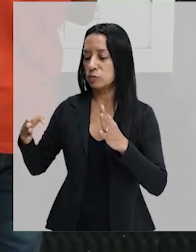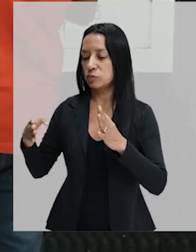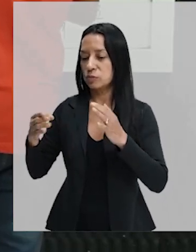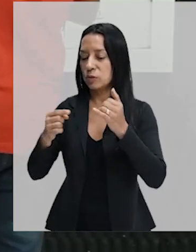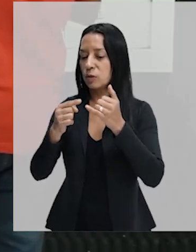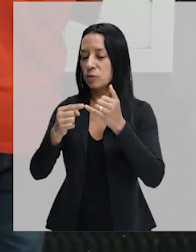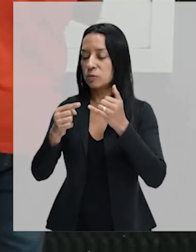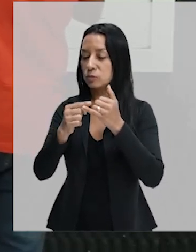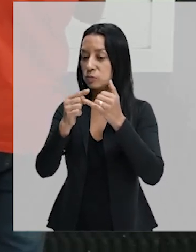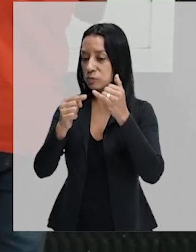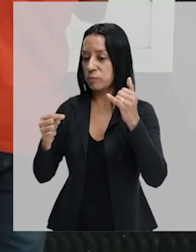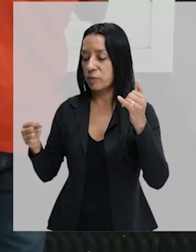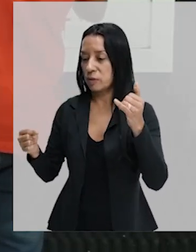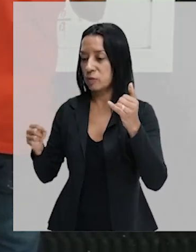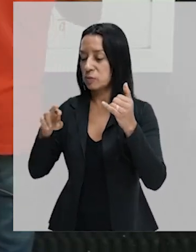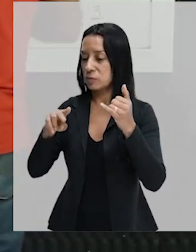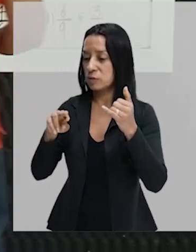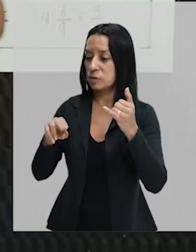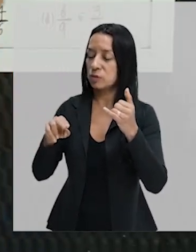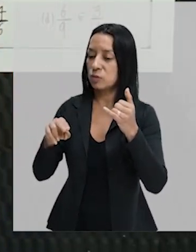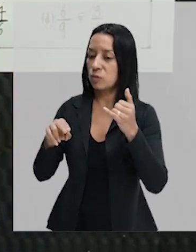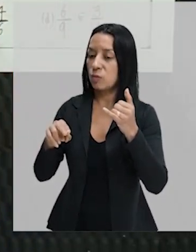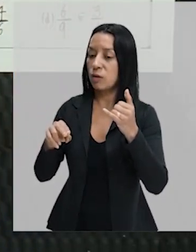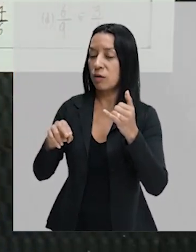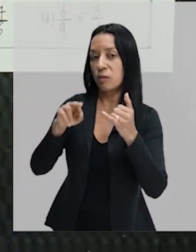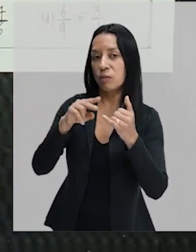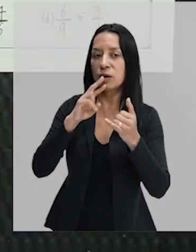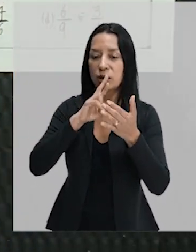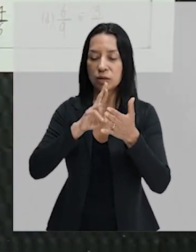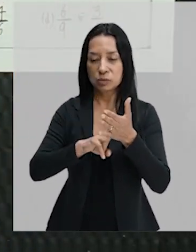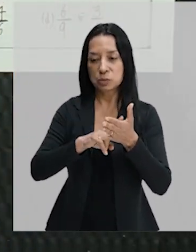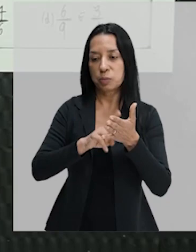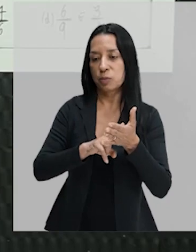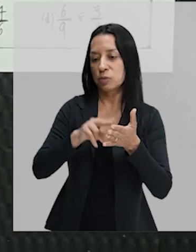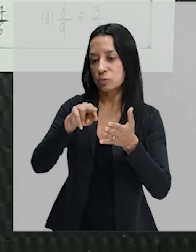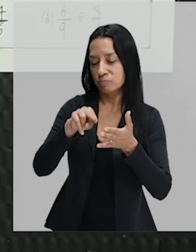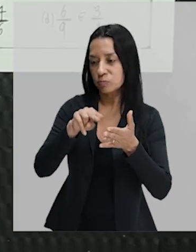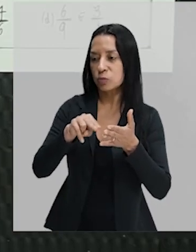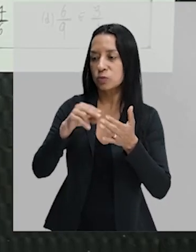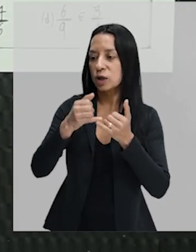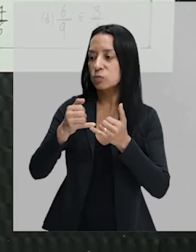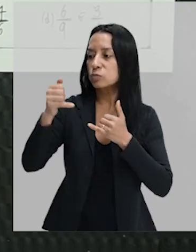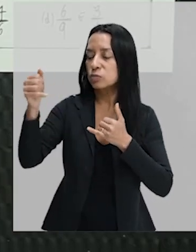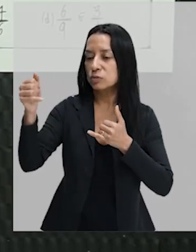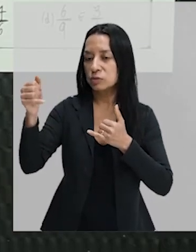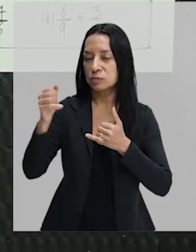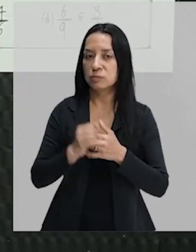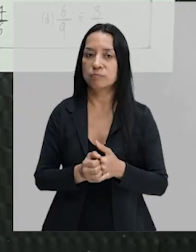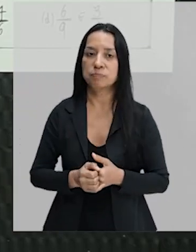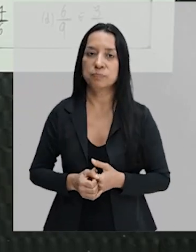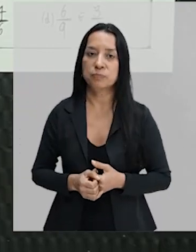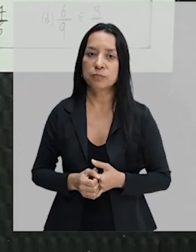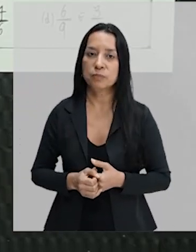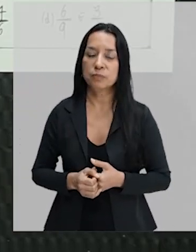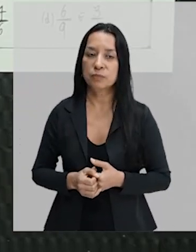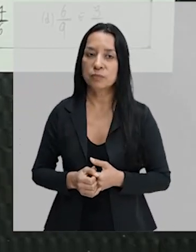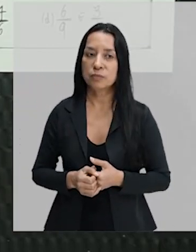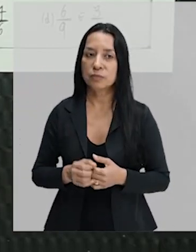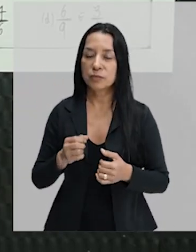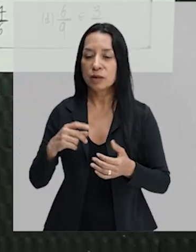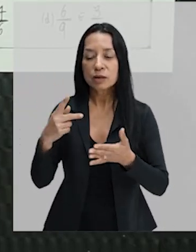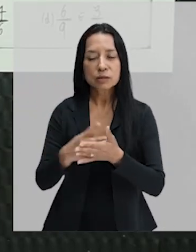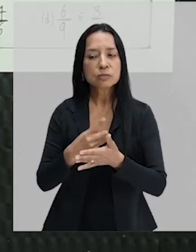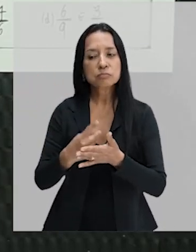dos extremos. E essa propriedade é bastante importante, a gente vai falar mais dela, inclusive resolver problemas, porque o que ela